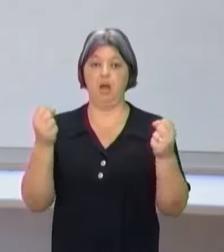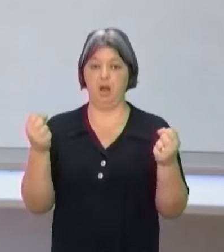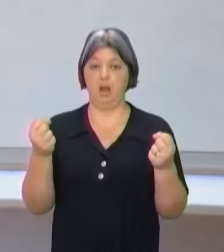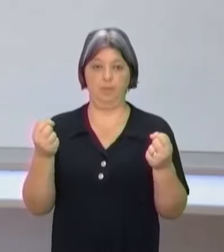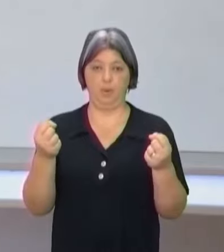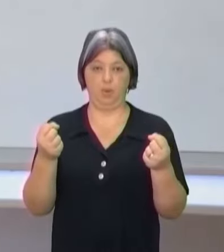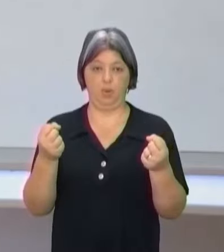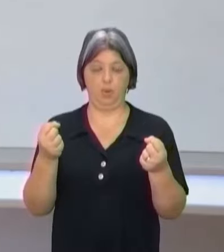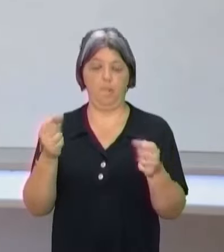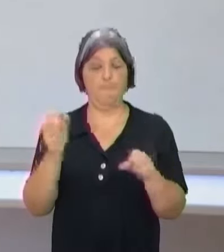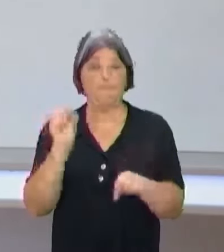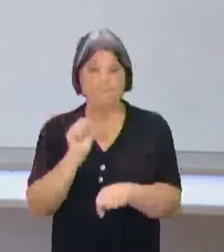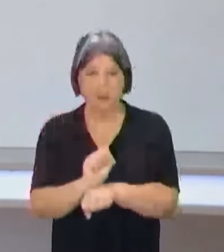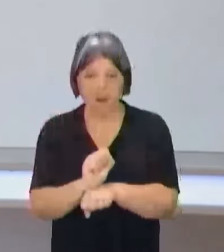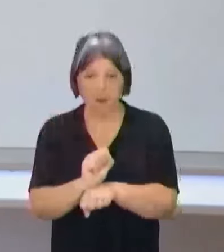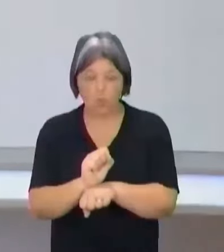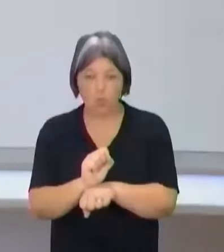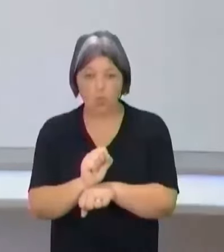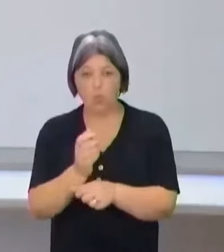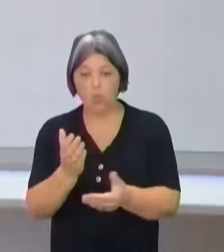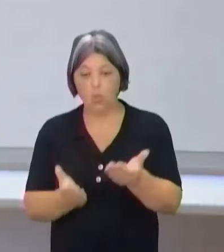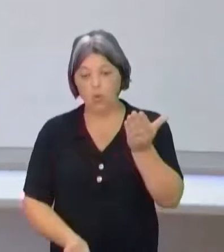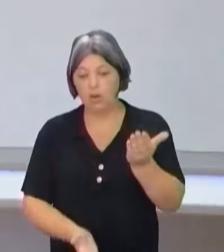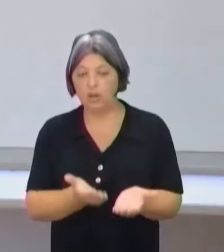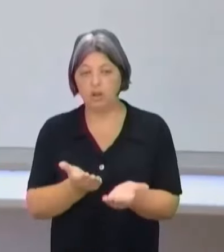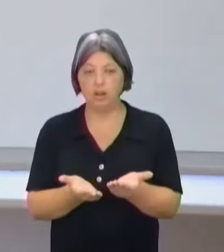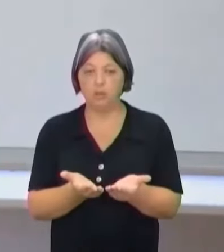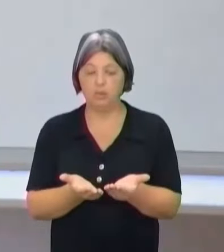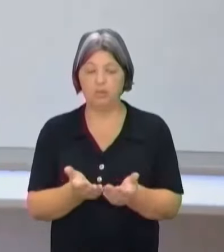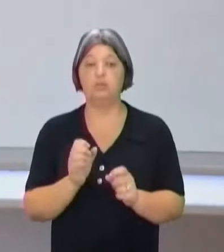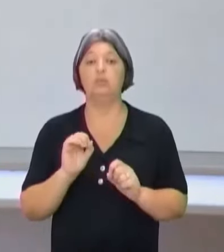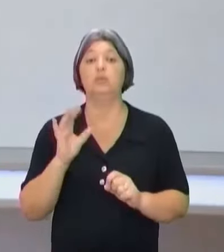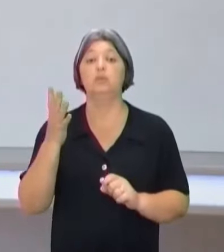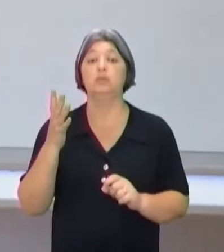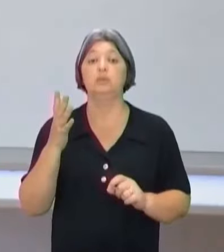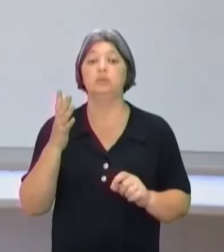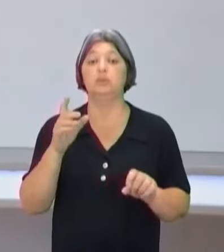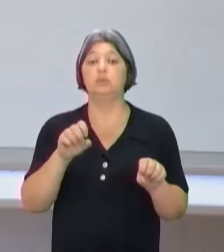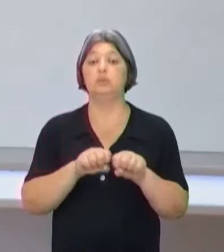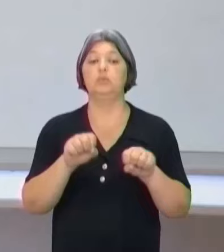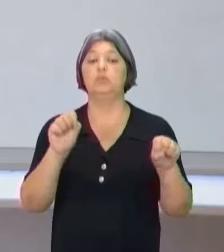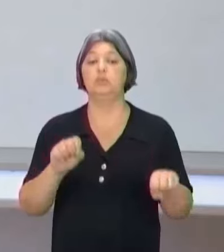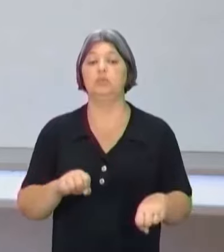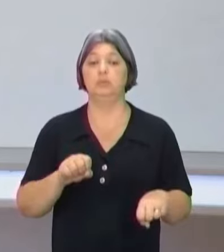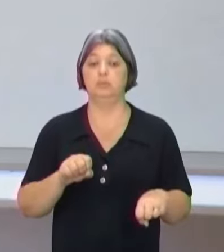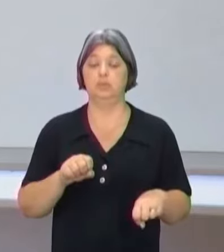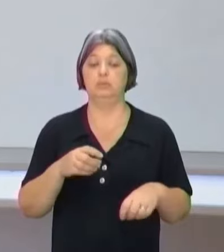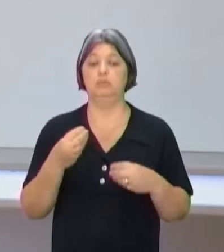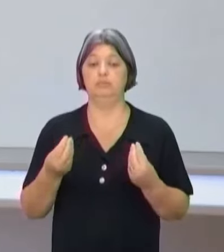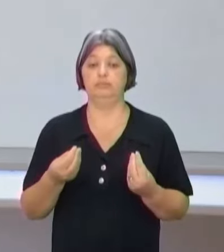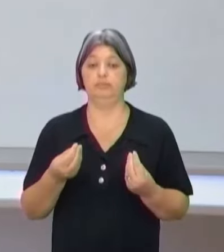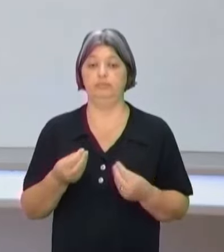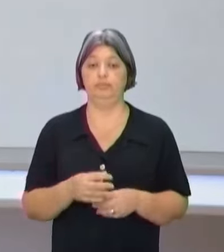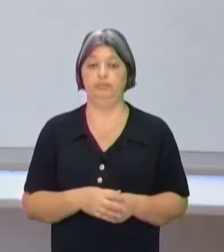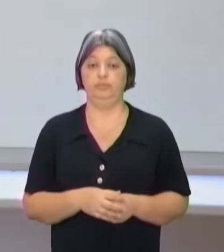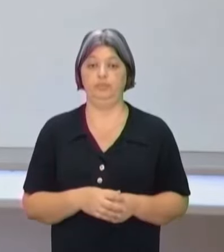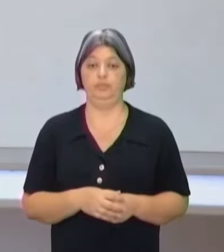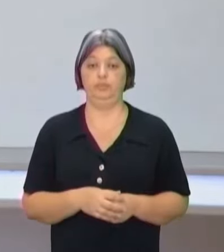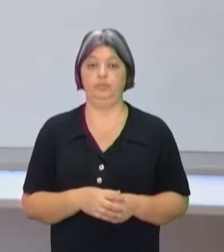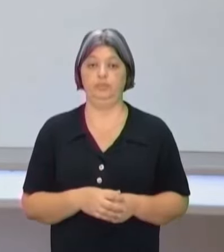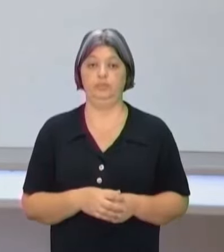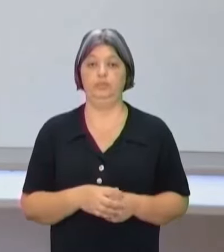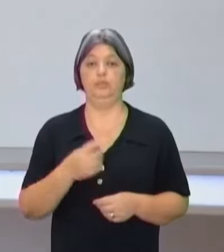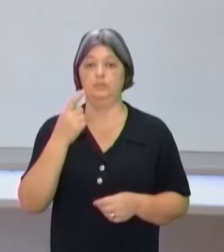parou de ter o equilíbrio aí. O que vai acontecer com esse nosso sistema? esse nosso sistema, ele tende